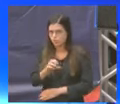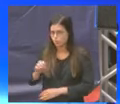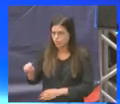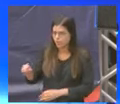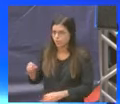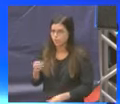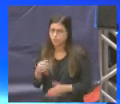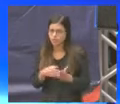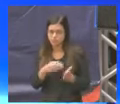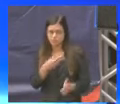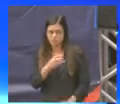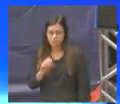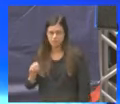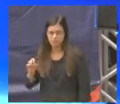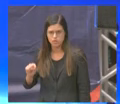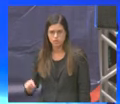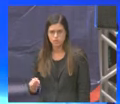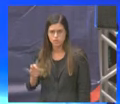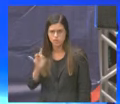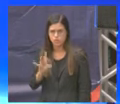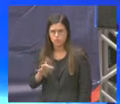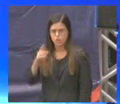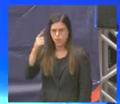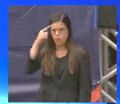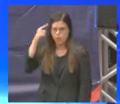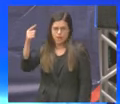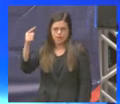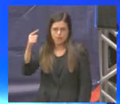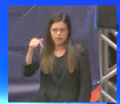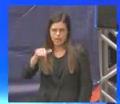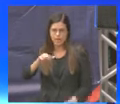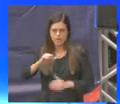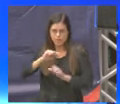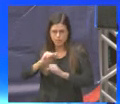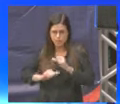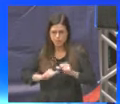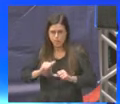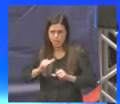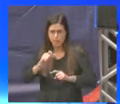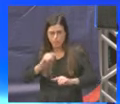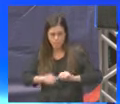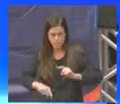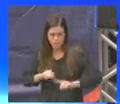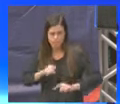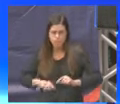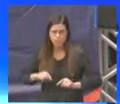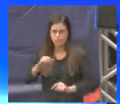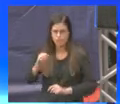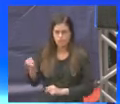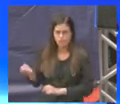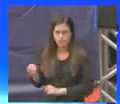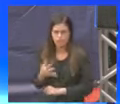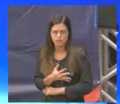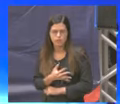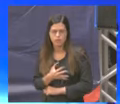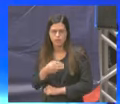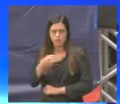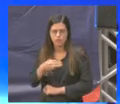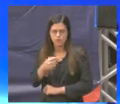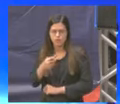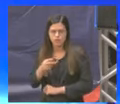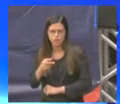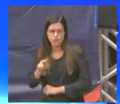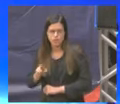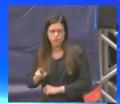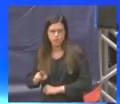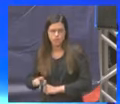mil, simplesmente para você pegar uma ideia e transformá-la em um produto, em uma inovação, em um MVP, que é um